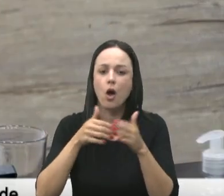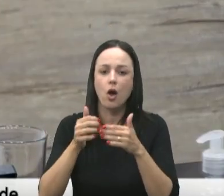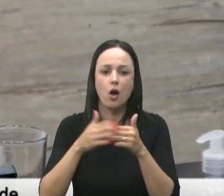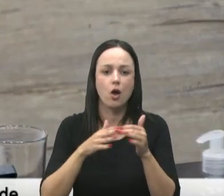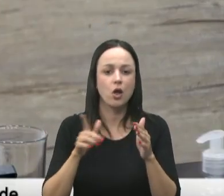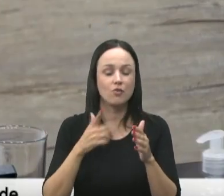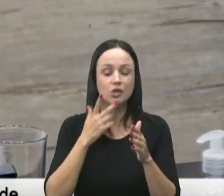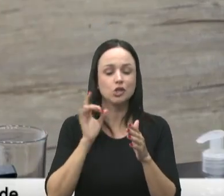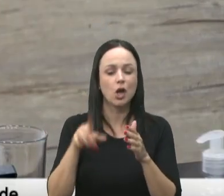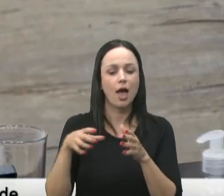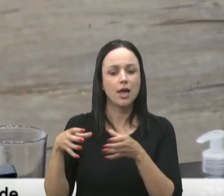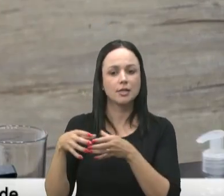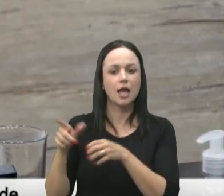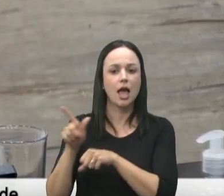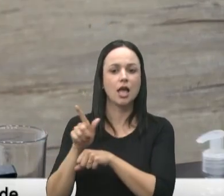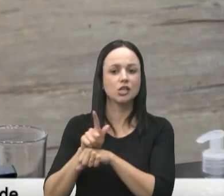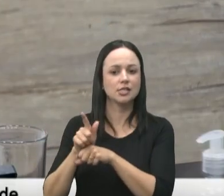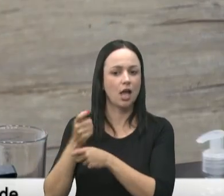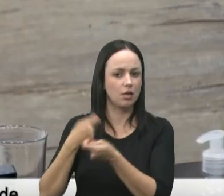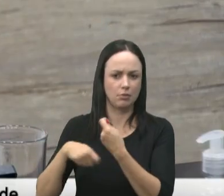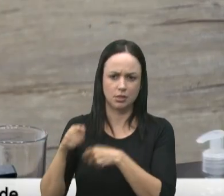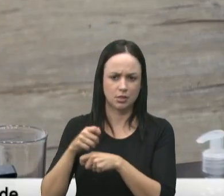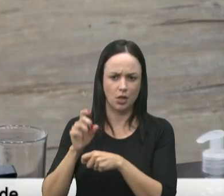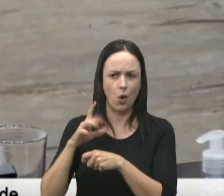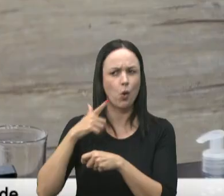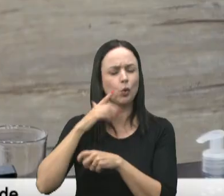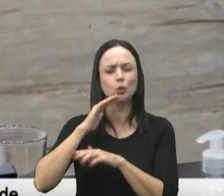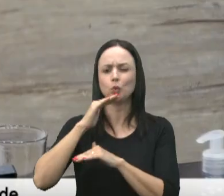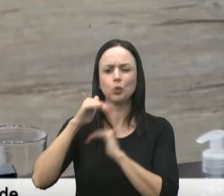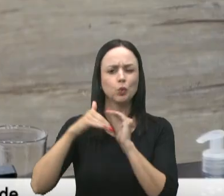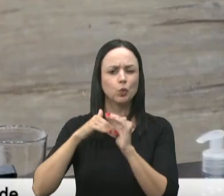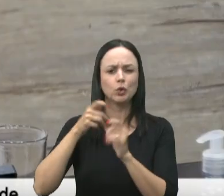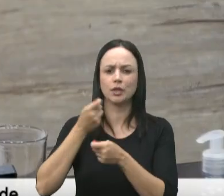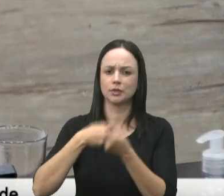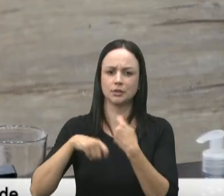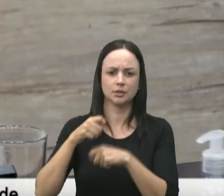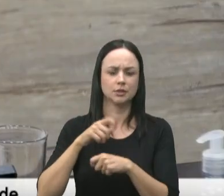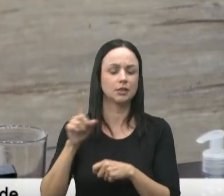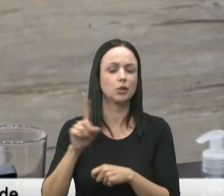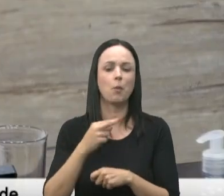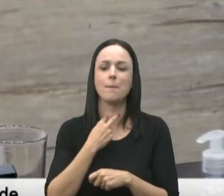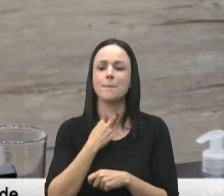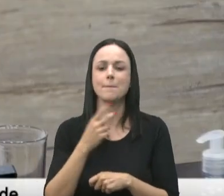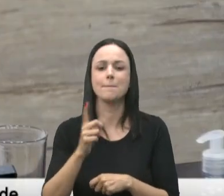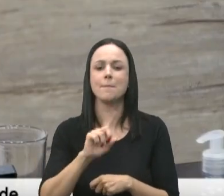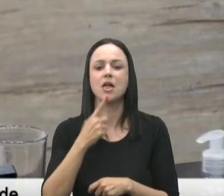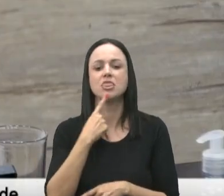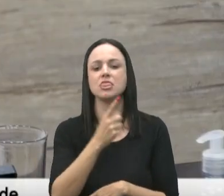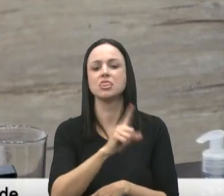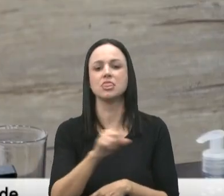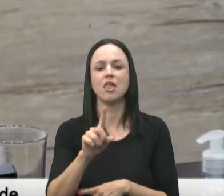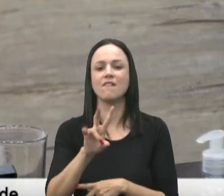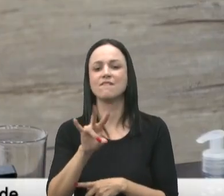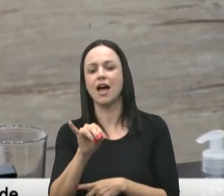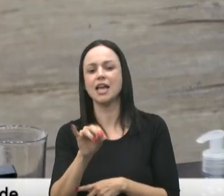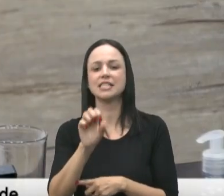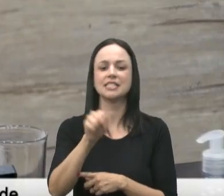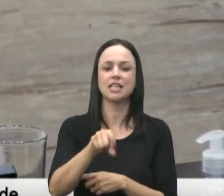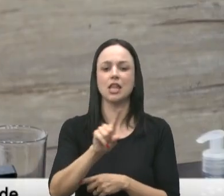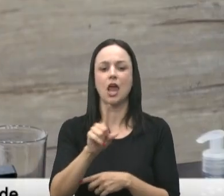desta administração, estou falando de todas as administrações, ele já não tem mais a disponibilidade de dizer vai acontecer ou não